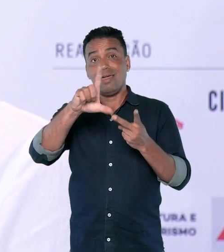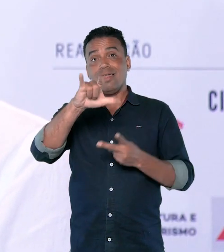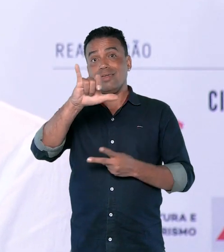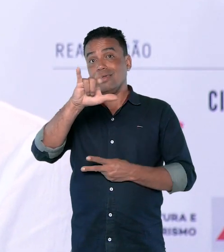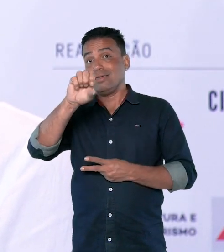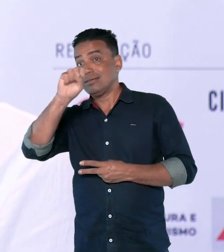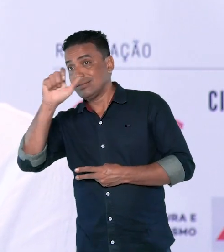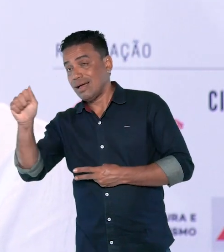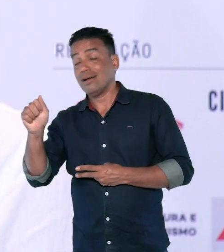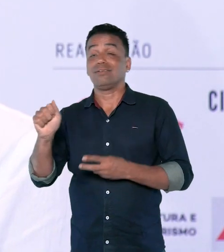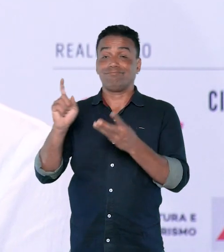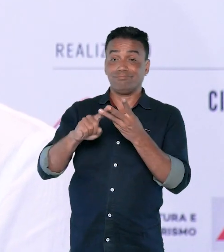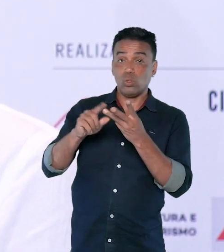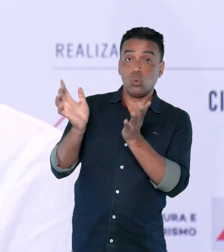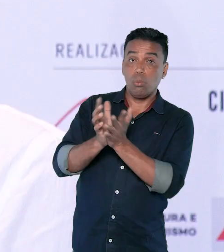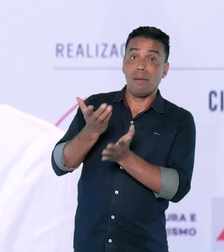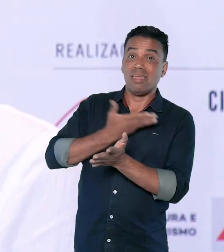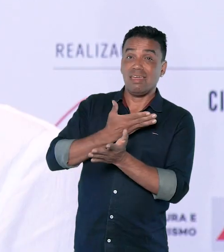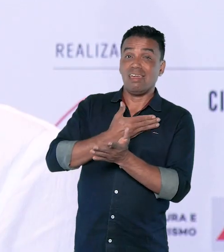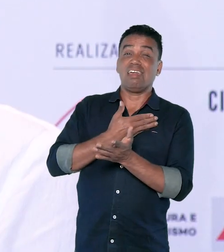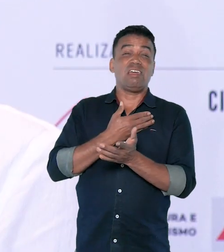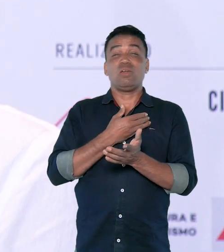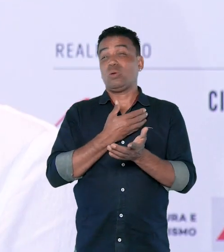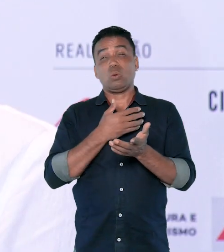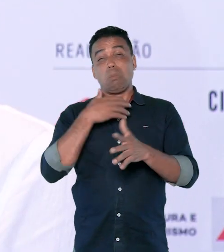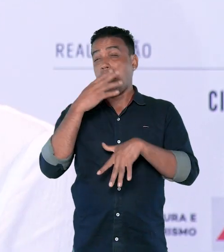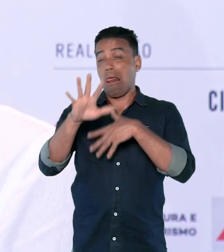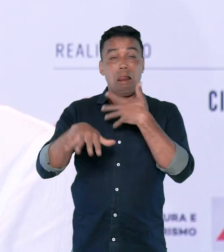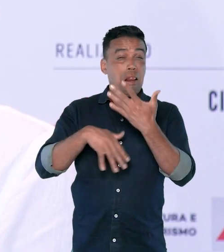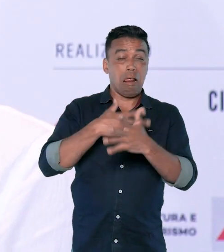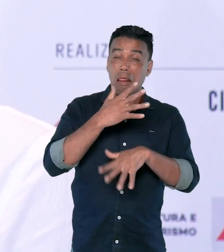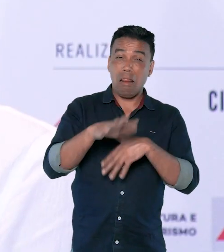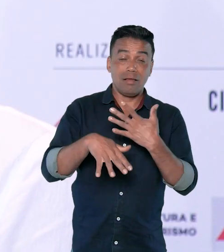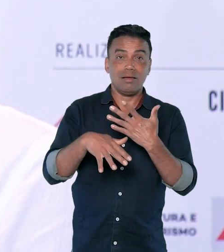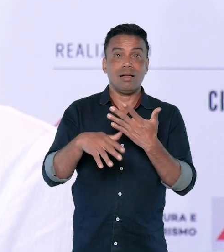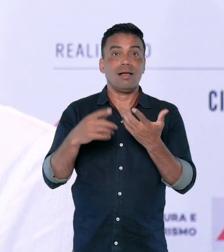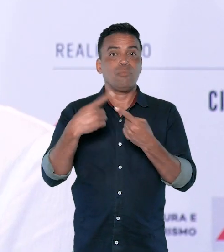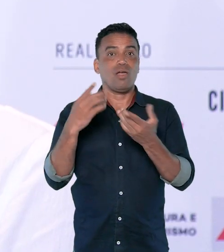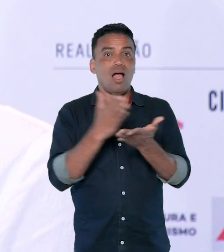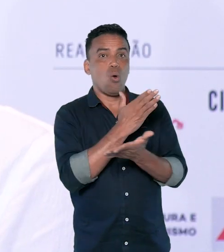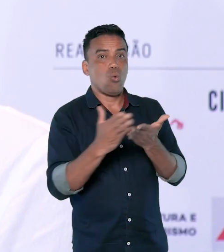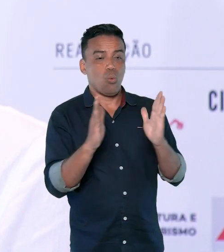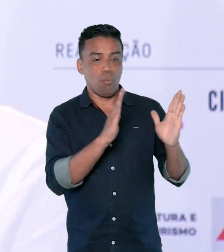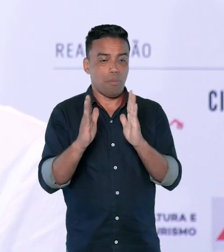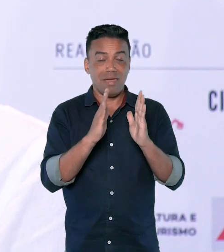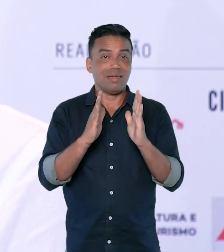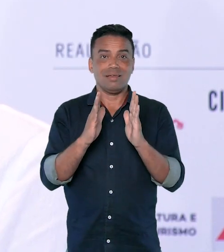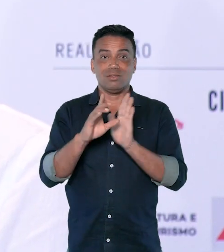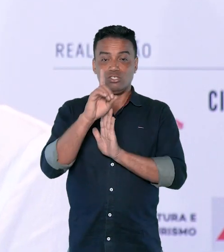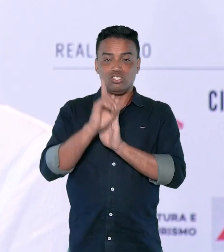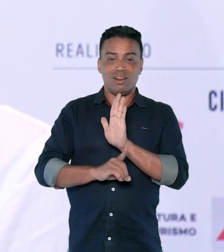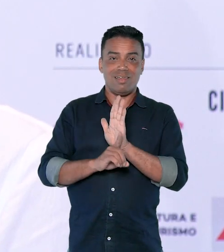os amigos, né? Com os colegas, justamente porque, em algum momento, Joaquim não se acha no direito